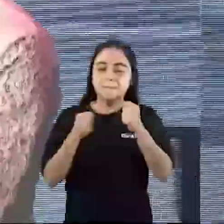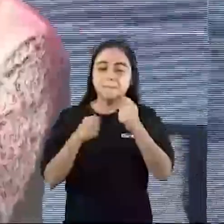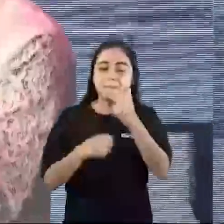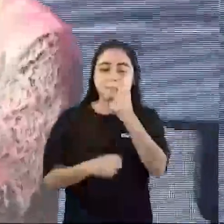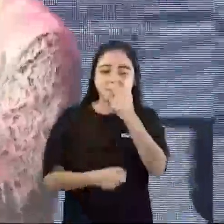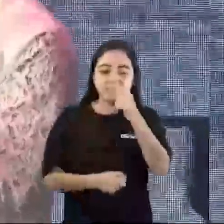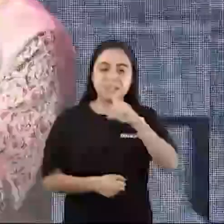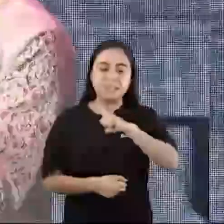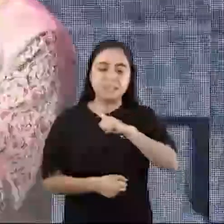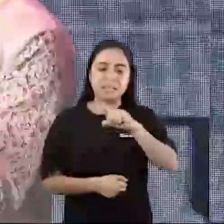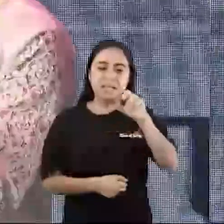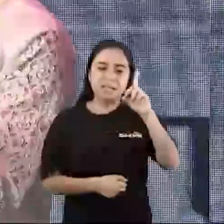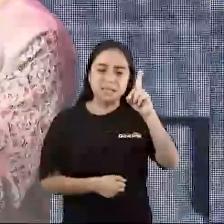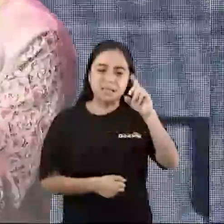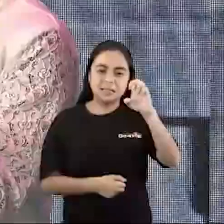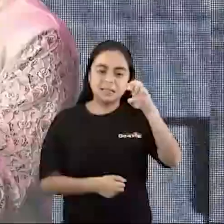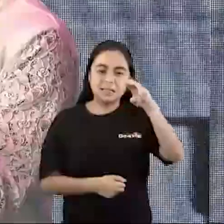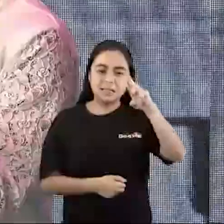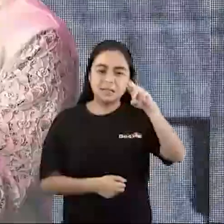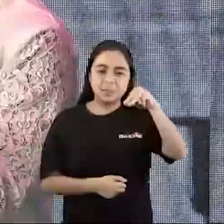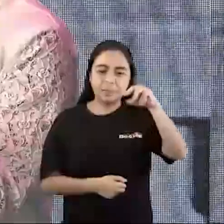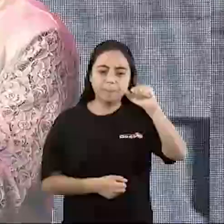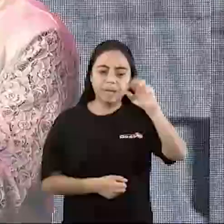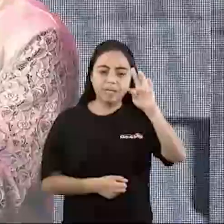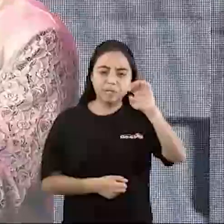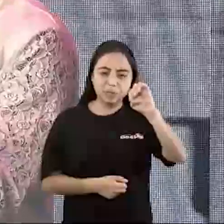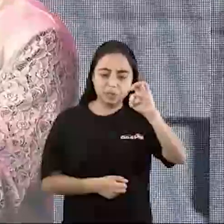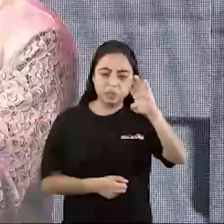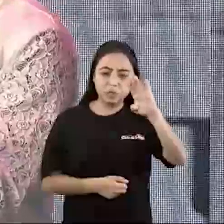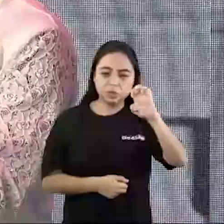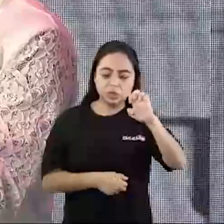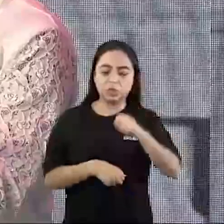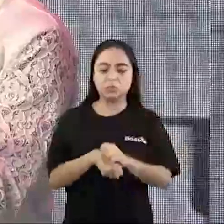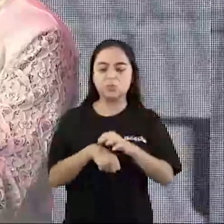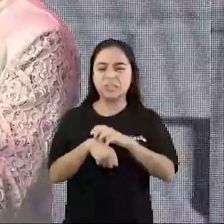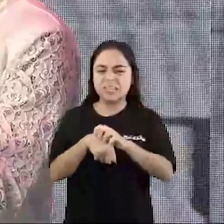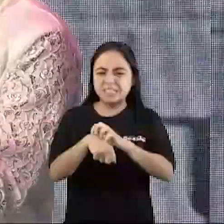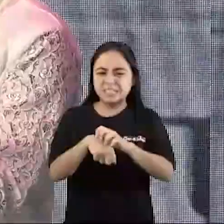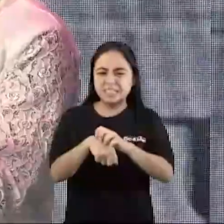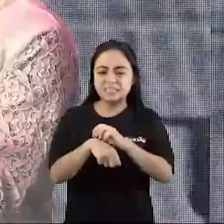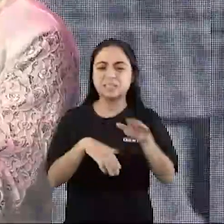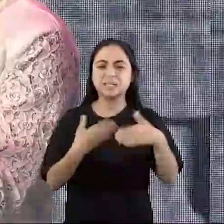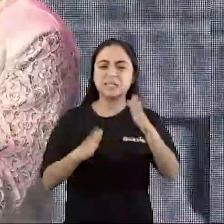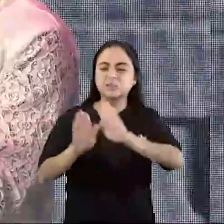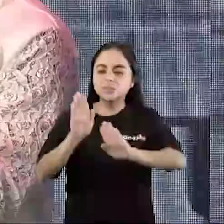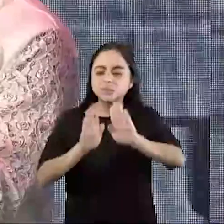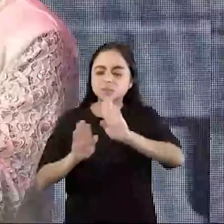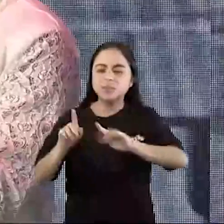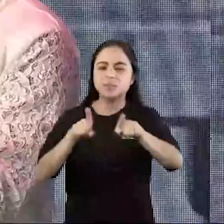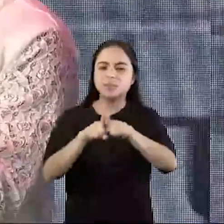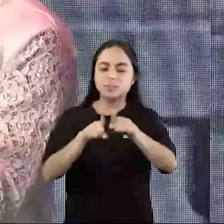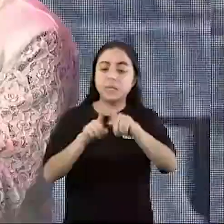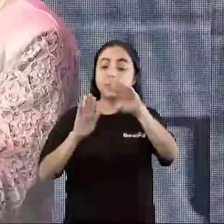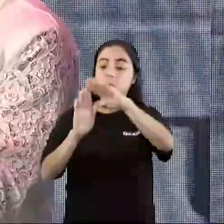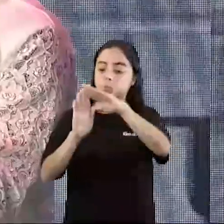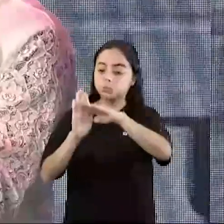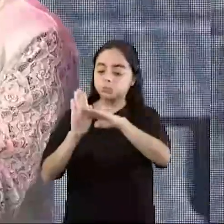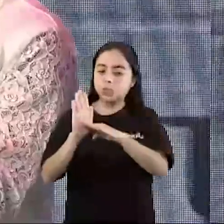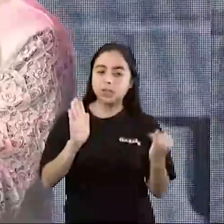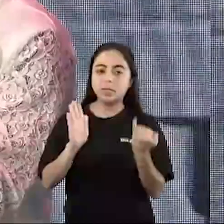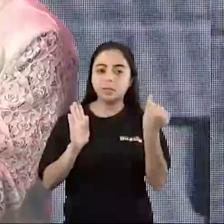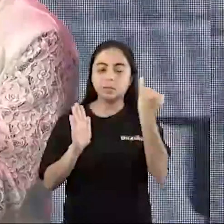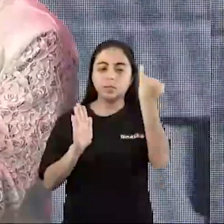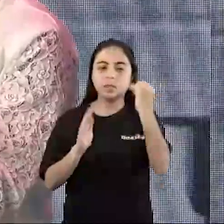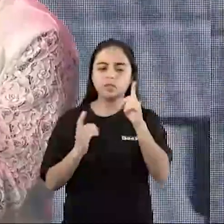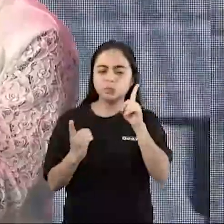dermatite alérgica, e aí viver as etapas é importante e tratar isso sistemicamente também é importante para